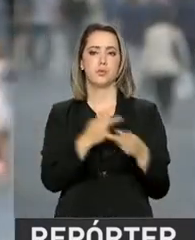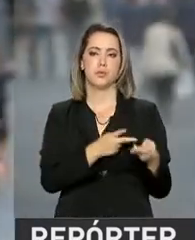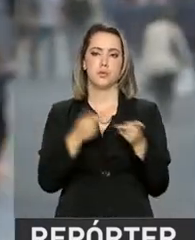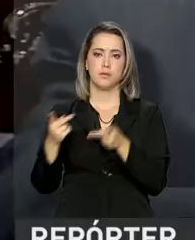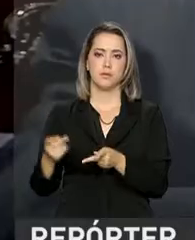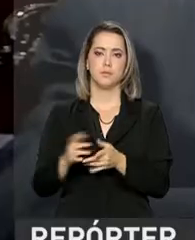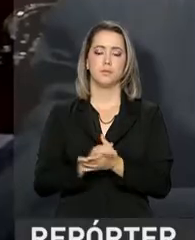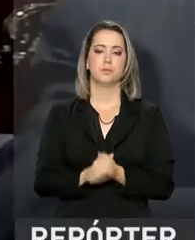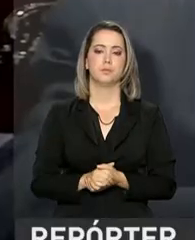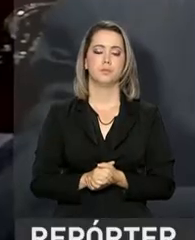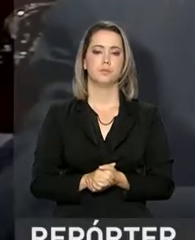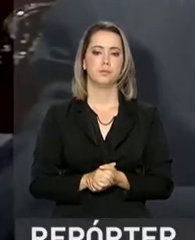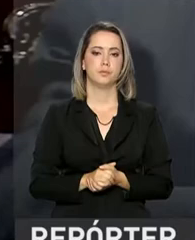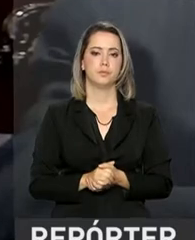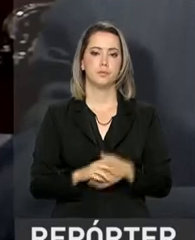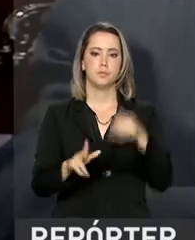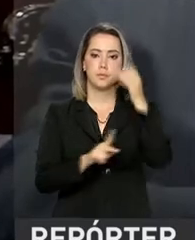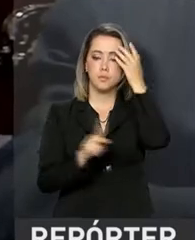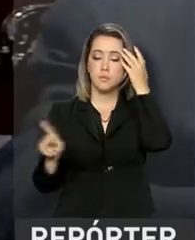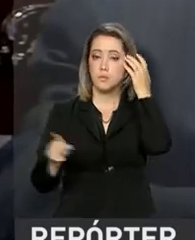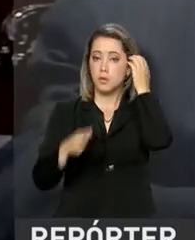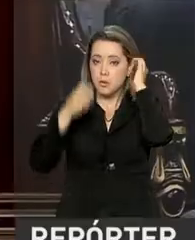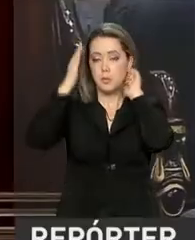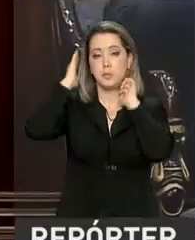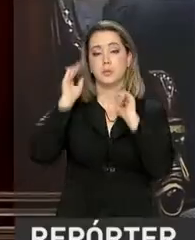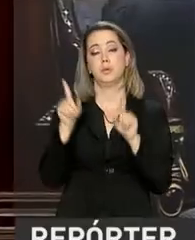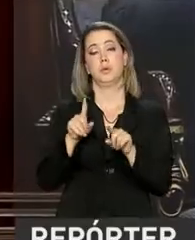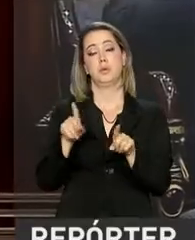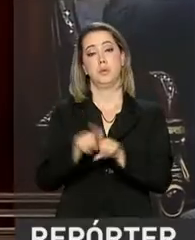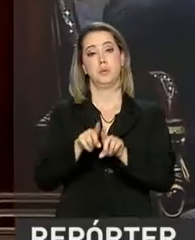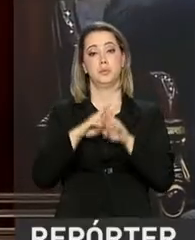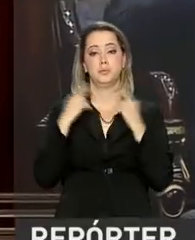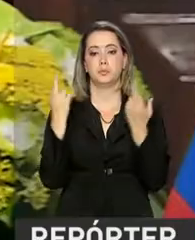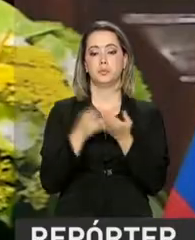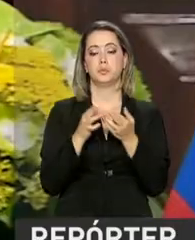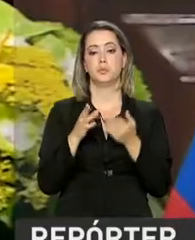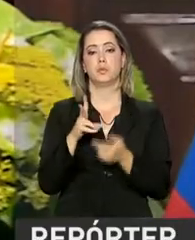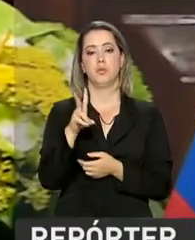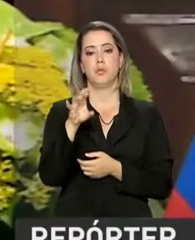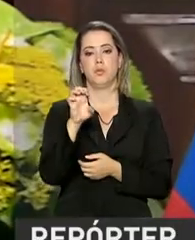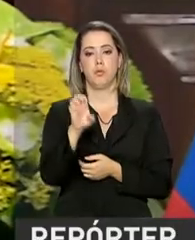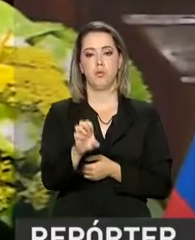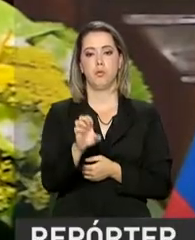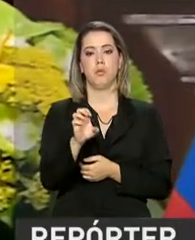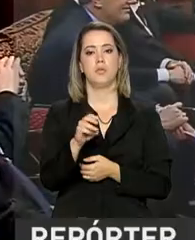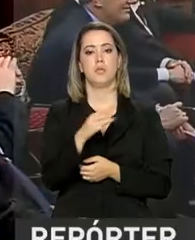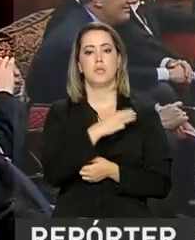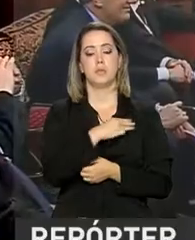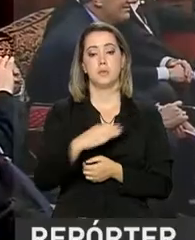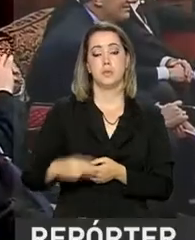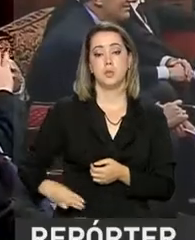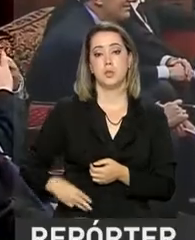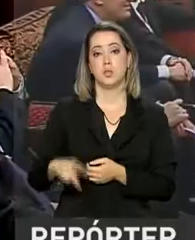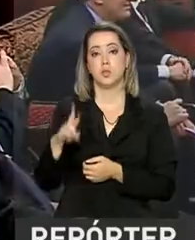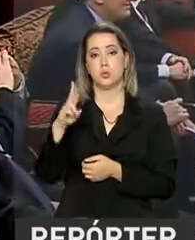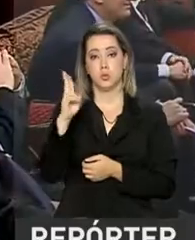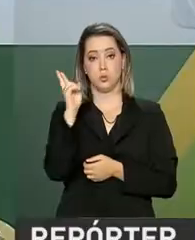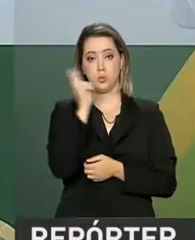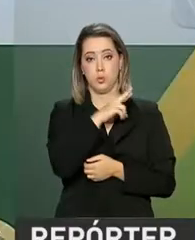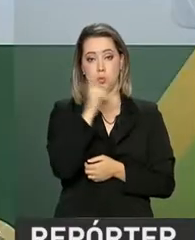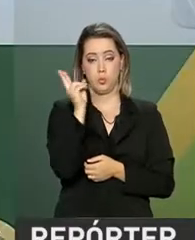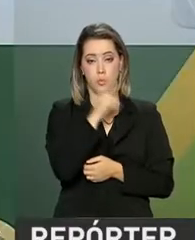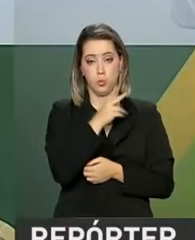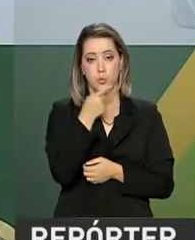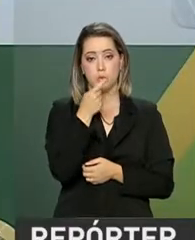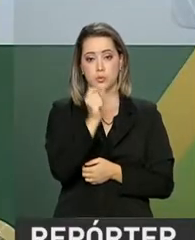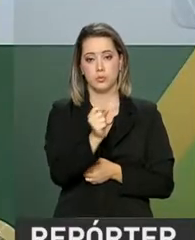oficial o presidente michel temer também se reuniu com o vice primeiro ministro russo arkadi dvorkovitch após o encontro eles fizeram o